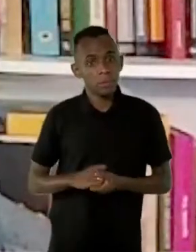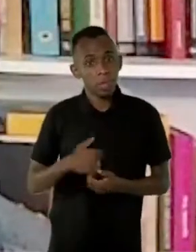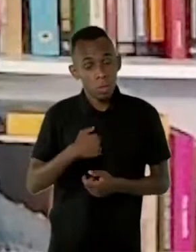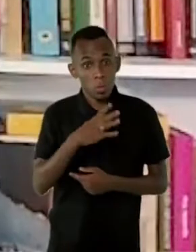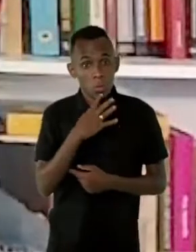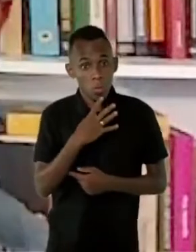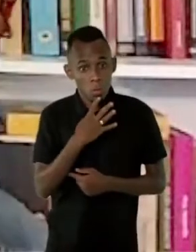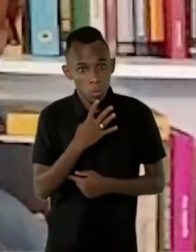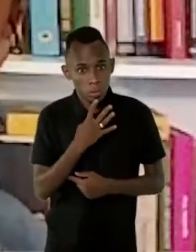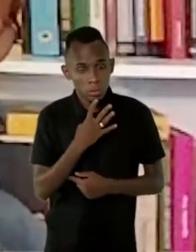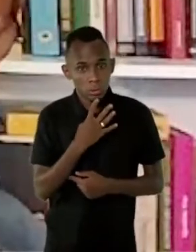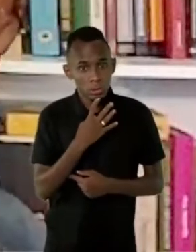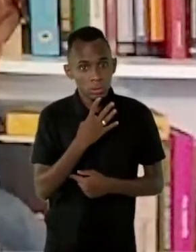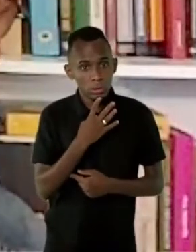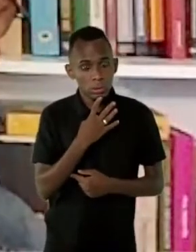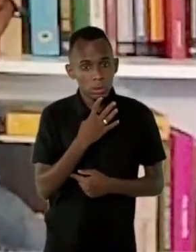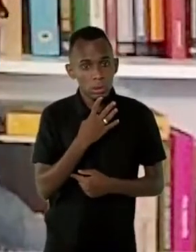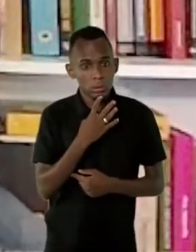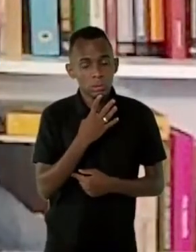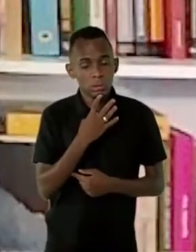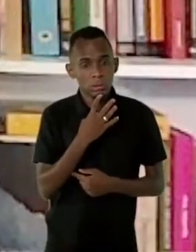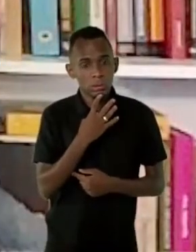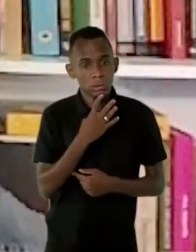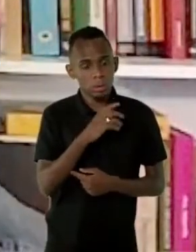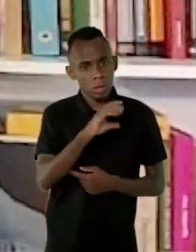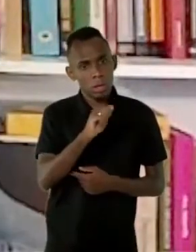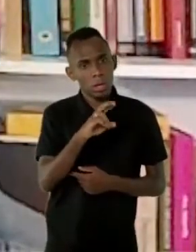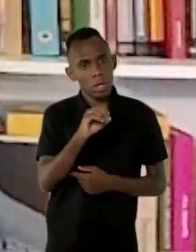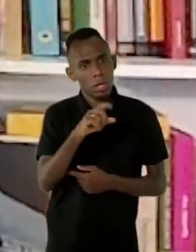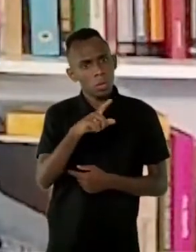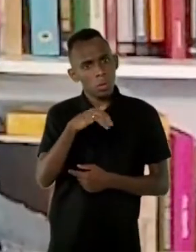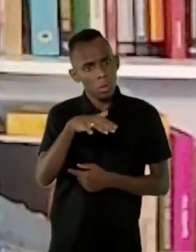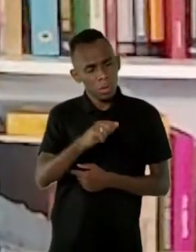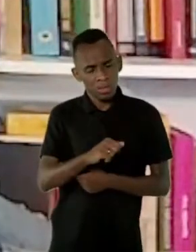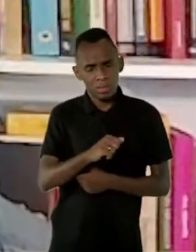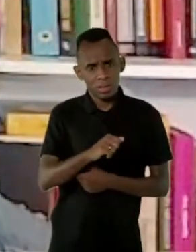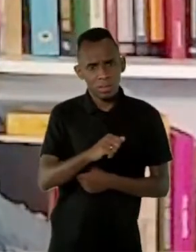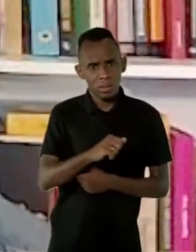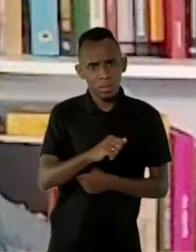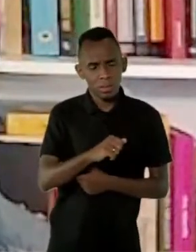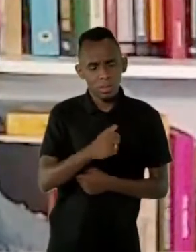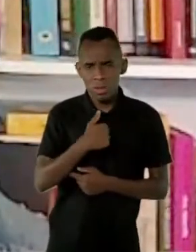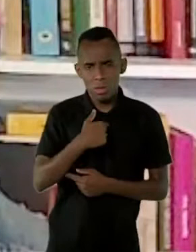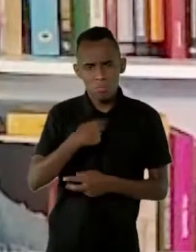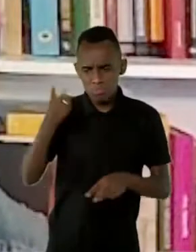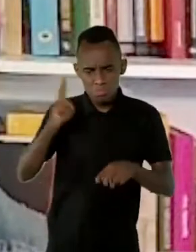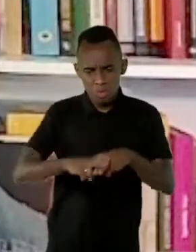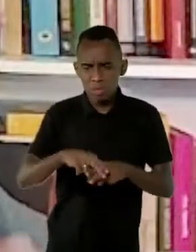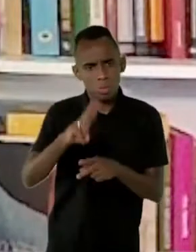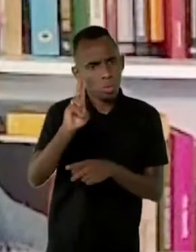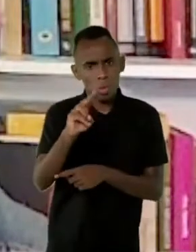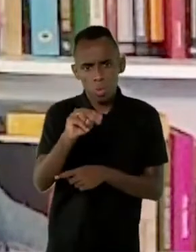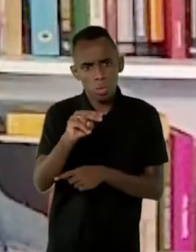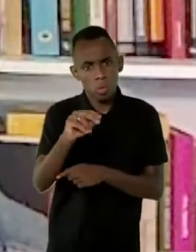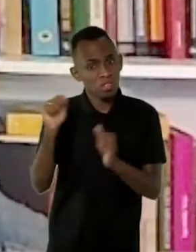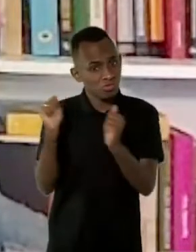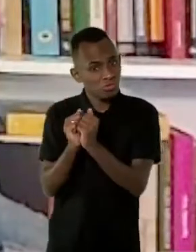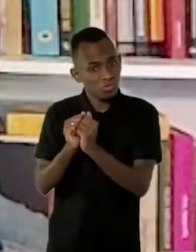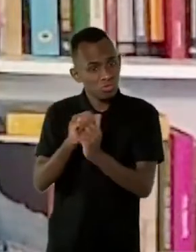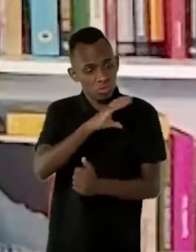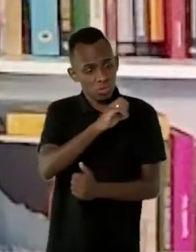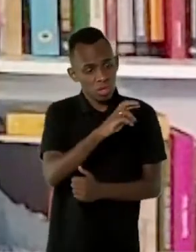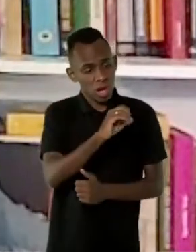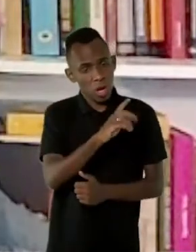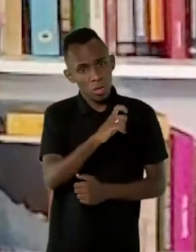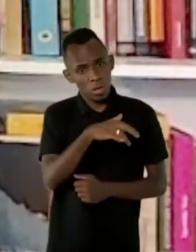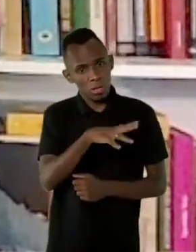soube dela, mas eu não fui preso. E muito menos fui preso com a Carolina. Mas assim, eu acho que